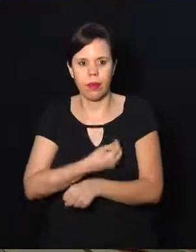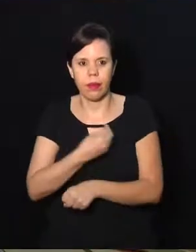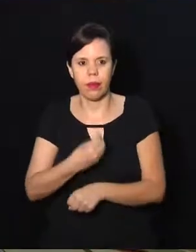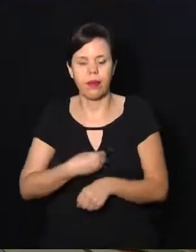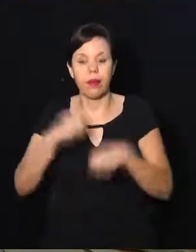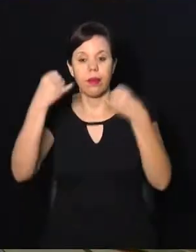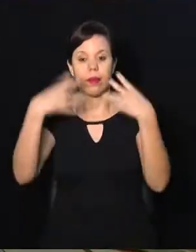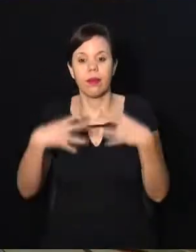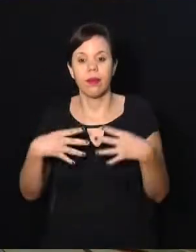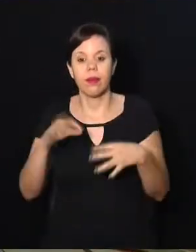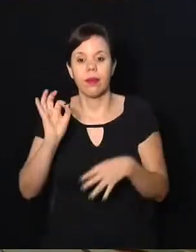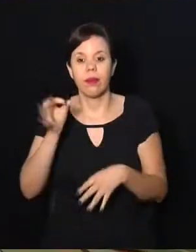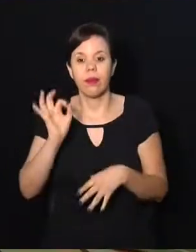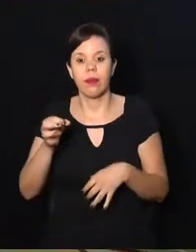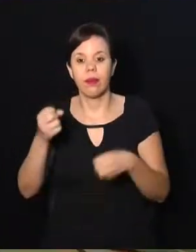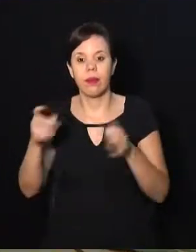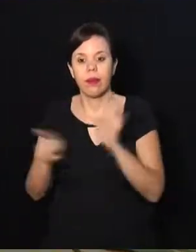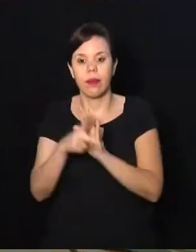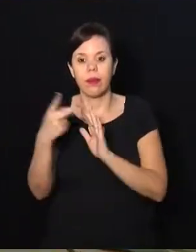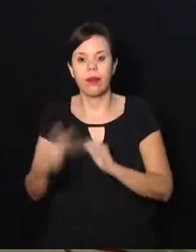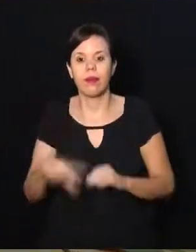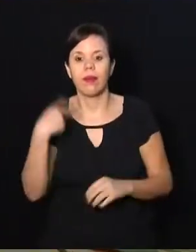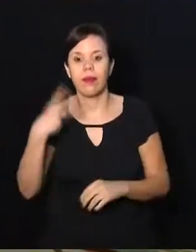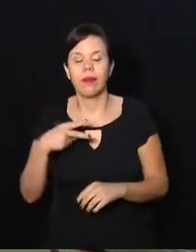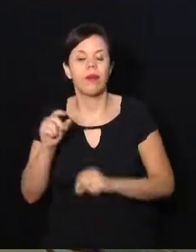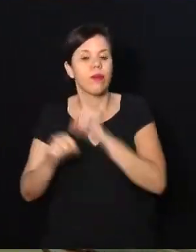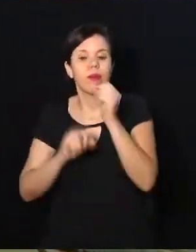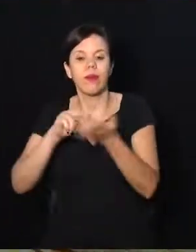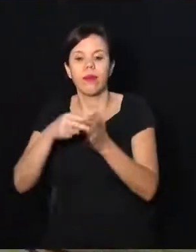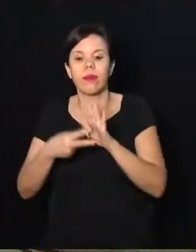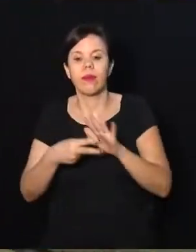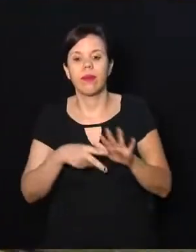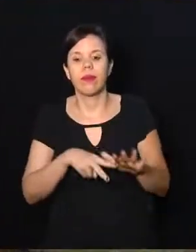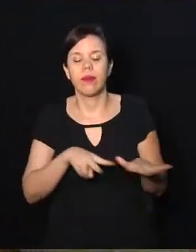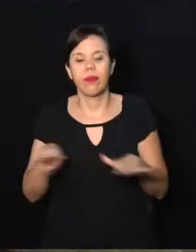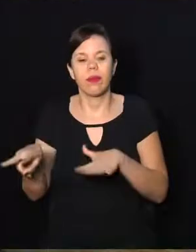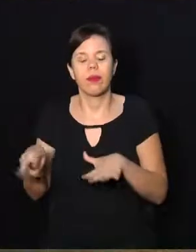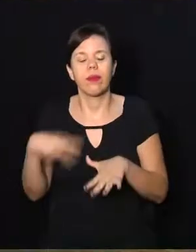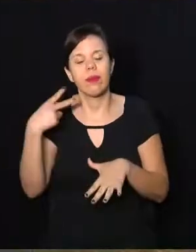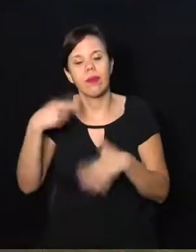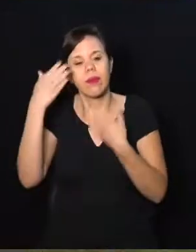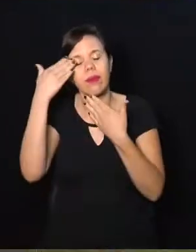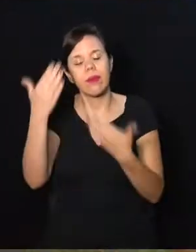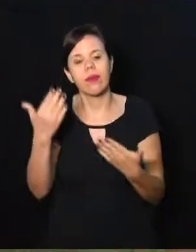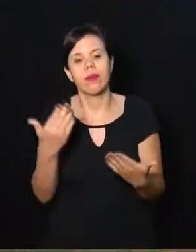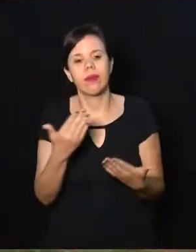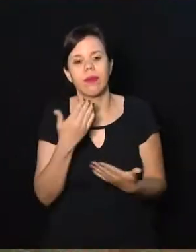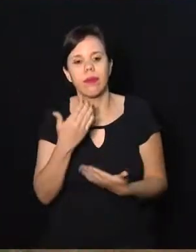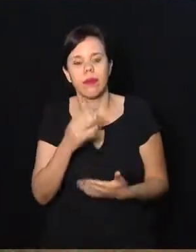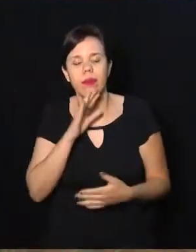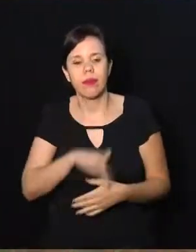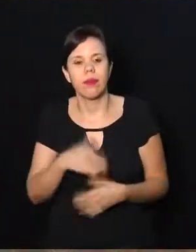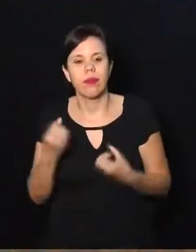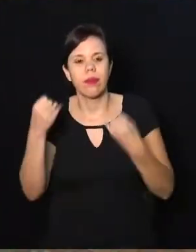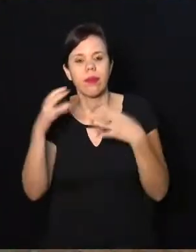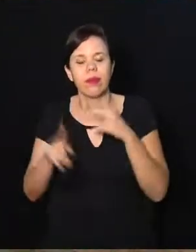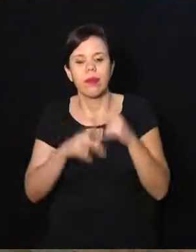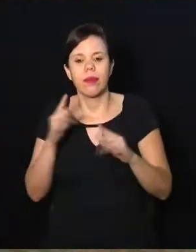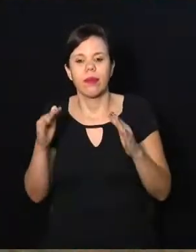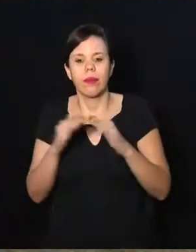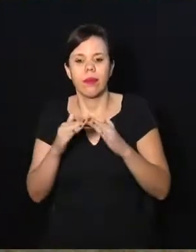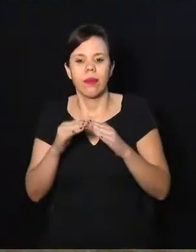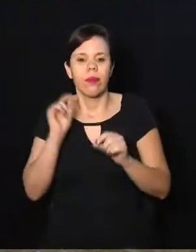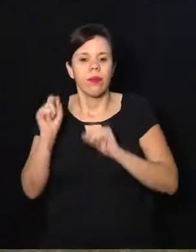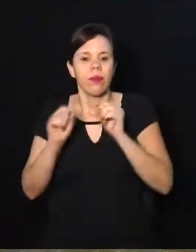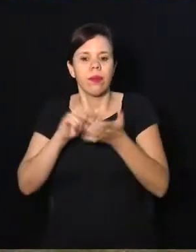pra gente o que é essa semana é o próprio vereador. Vereador, boa tarde. Obrigada aqui por falar antes com a gente. Explica para o pessoal de casa o